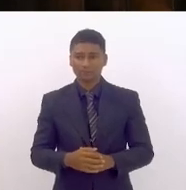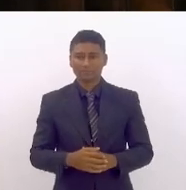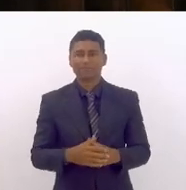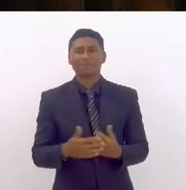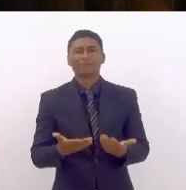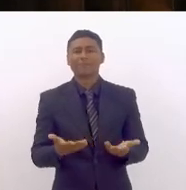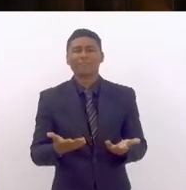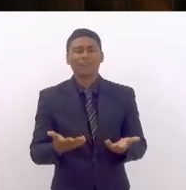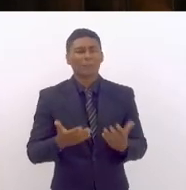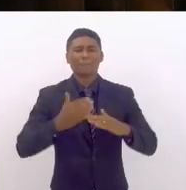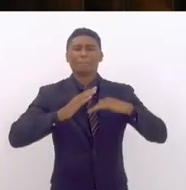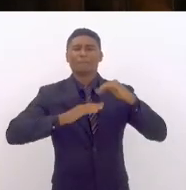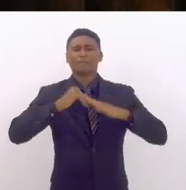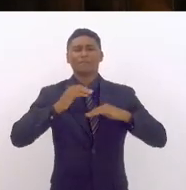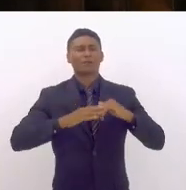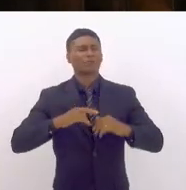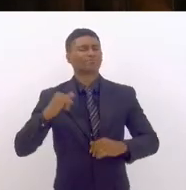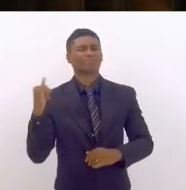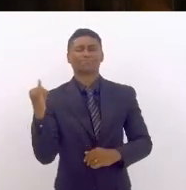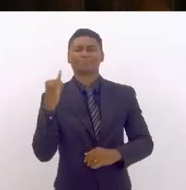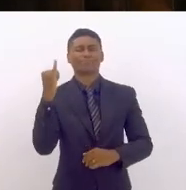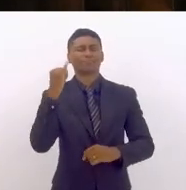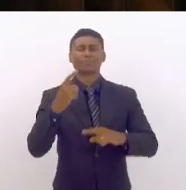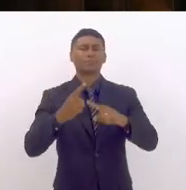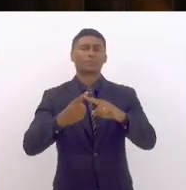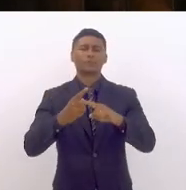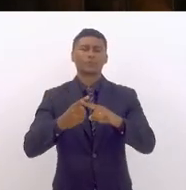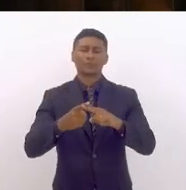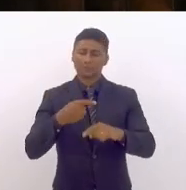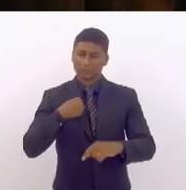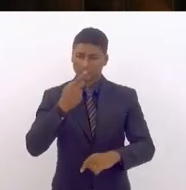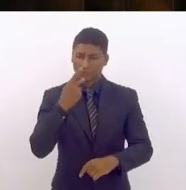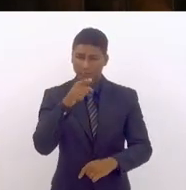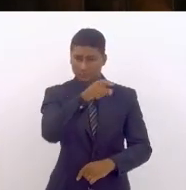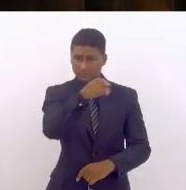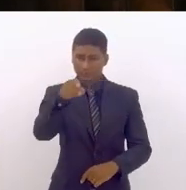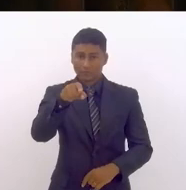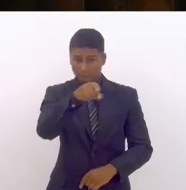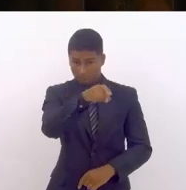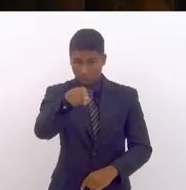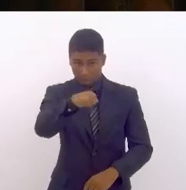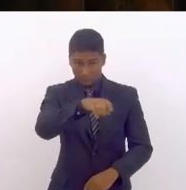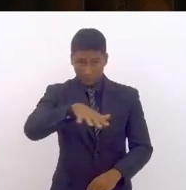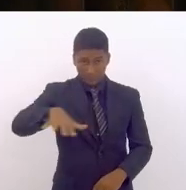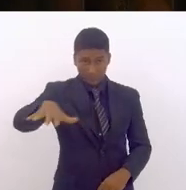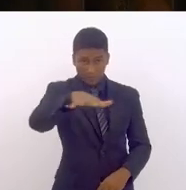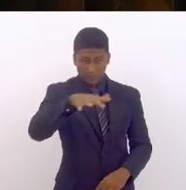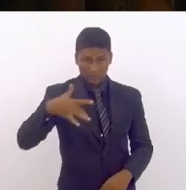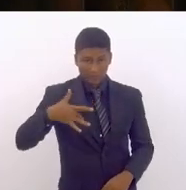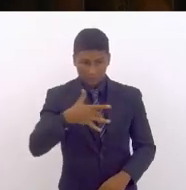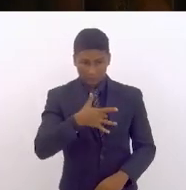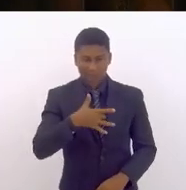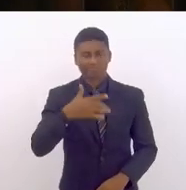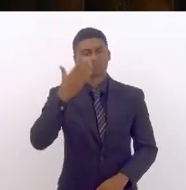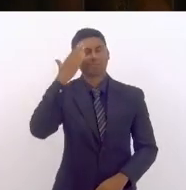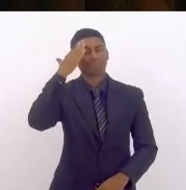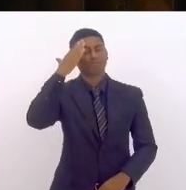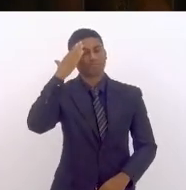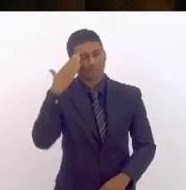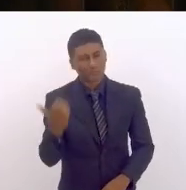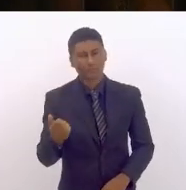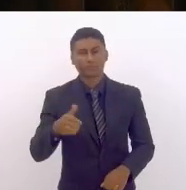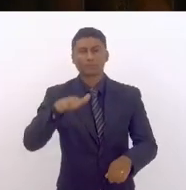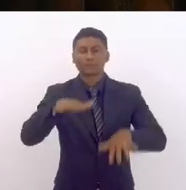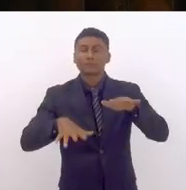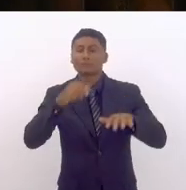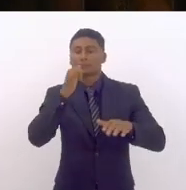tão brilhante, porque deixa eu falar uma coisa para vocês. Quem é da área da saúde sabe que às vezes você